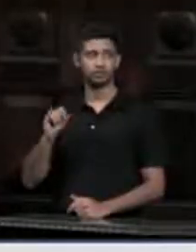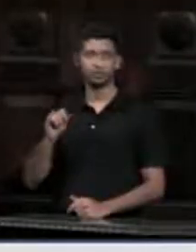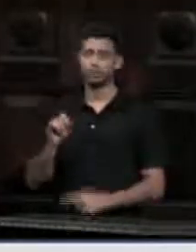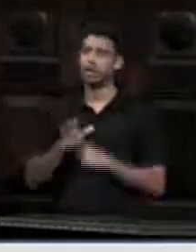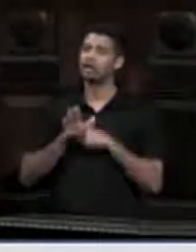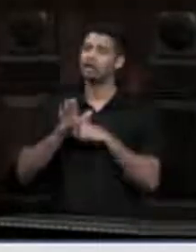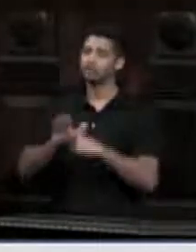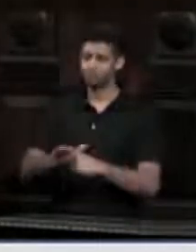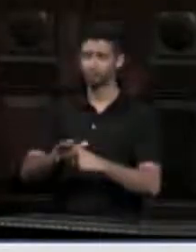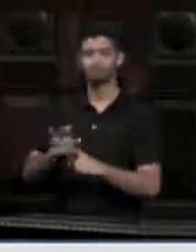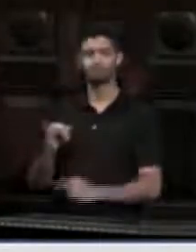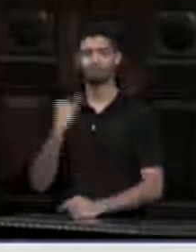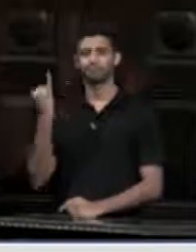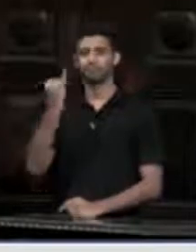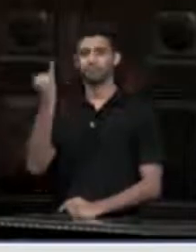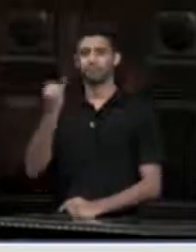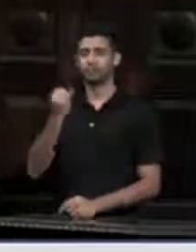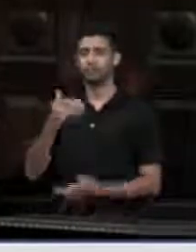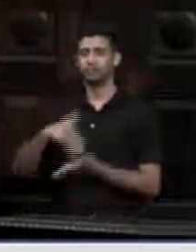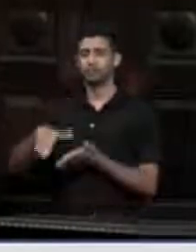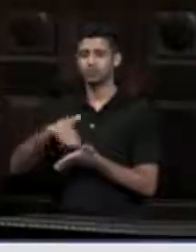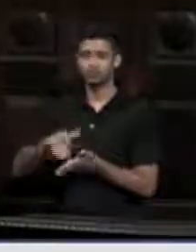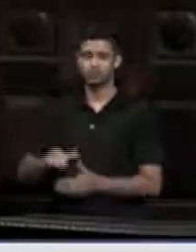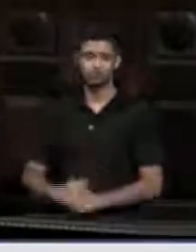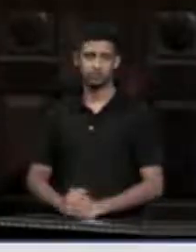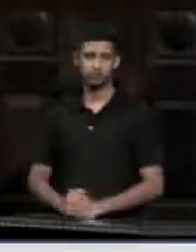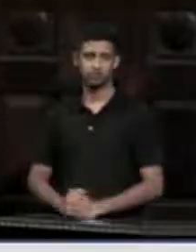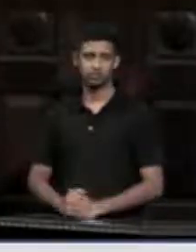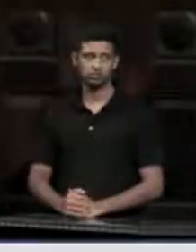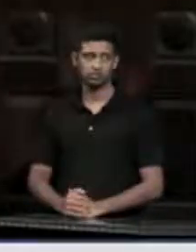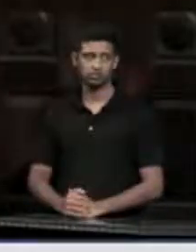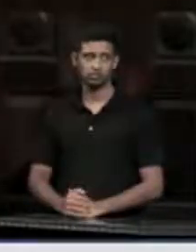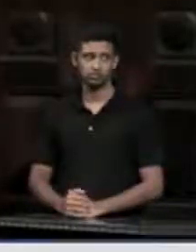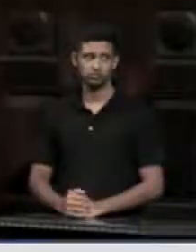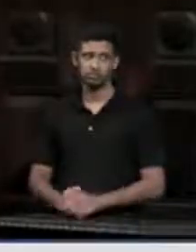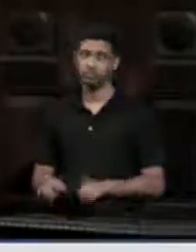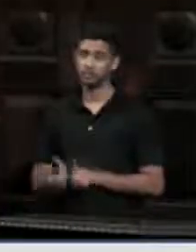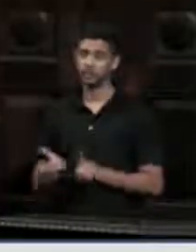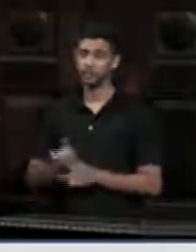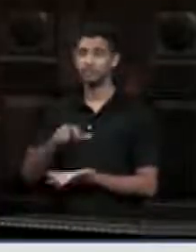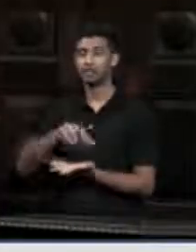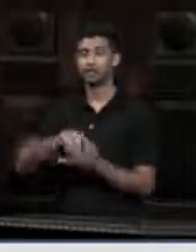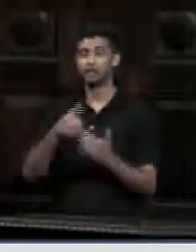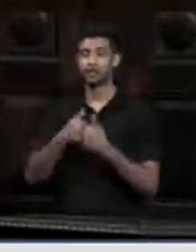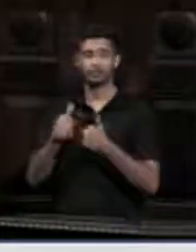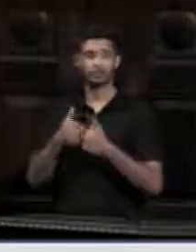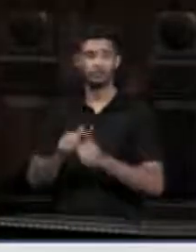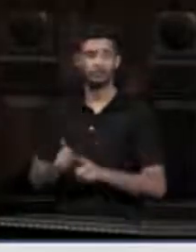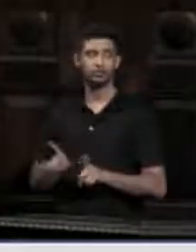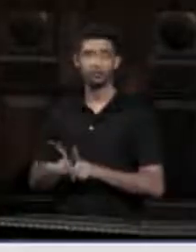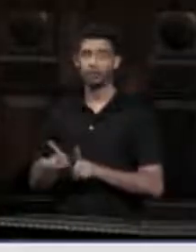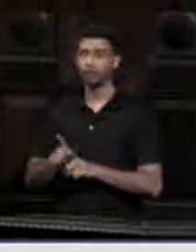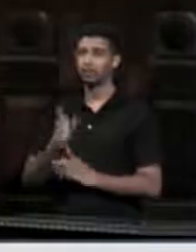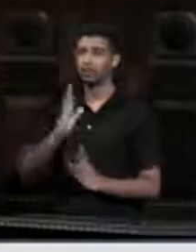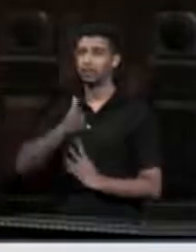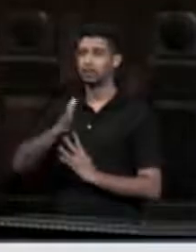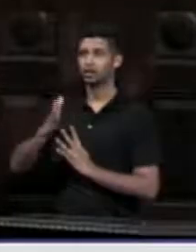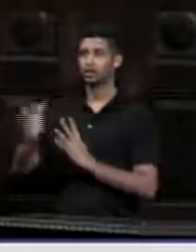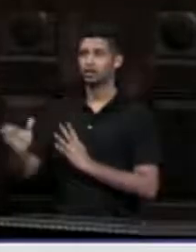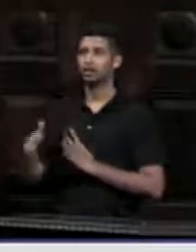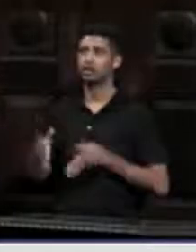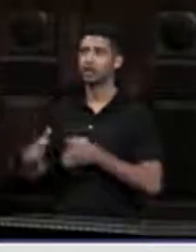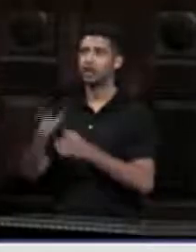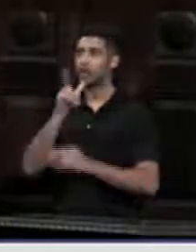contribuição importante ao Rio de Janeiro, no equacionamento da questão do transporte, no equacionamento da questão do saneamento